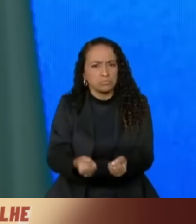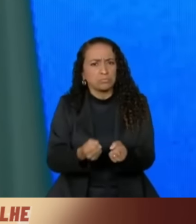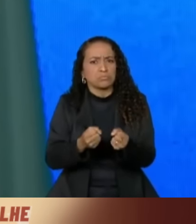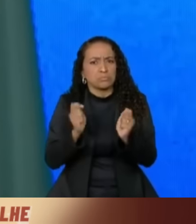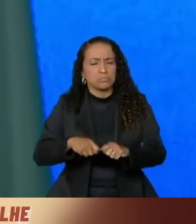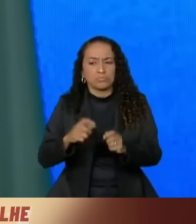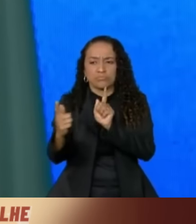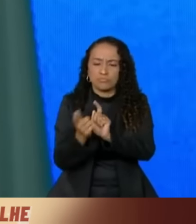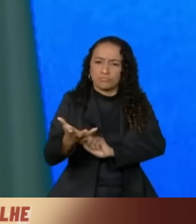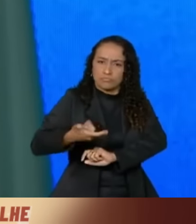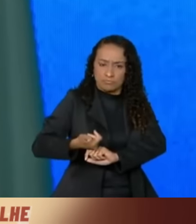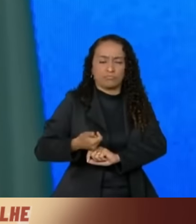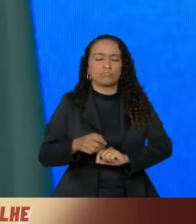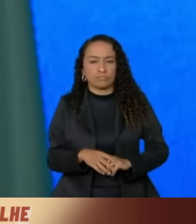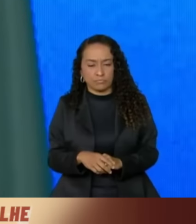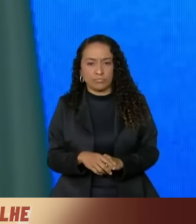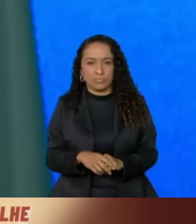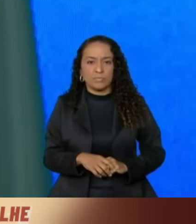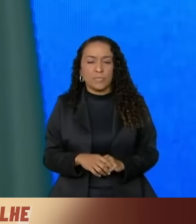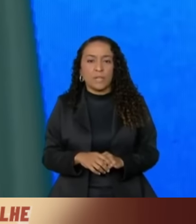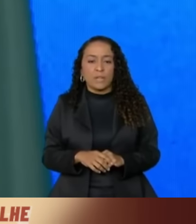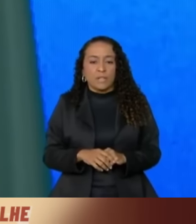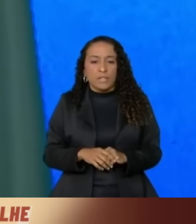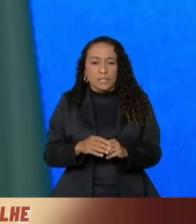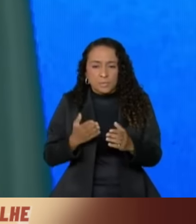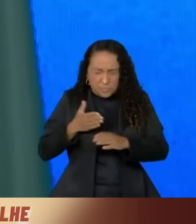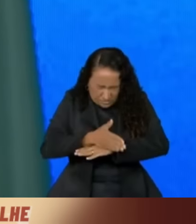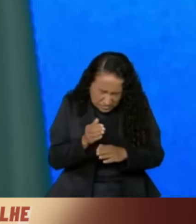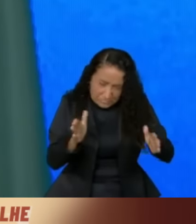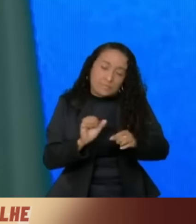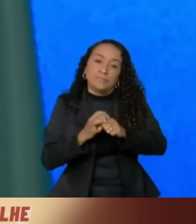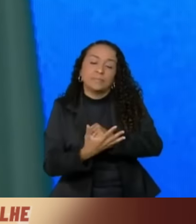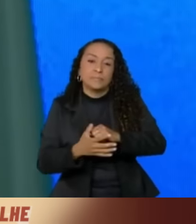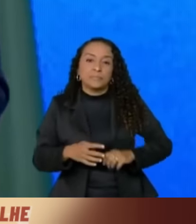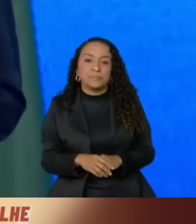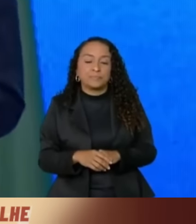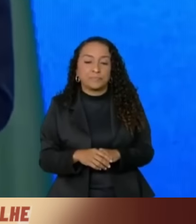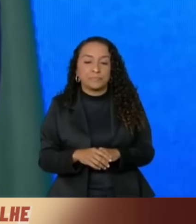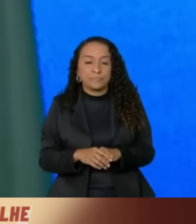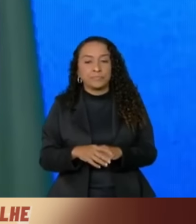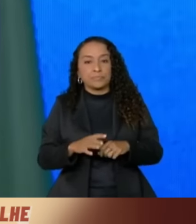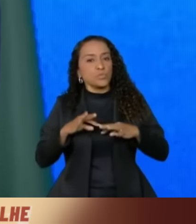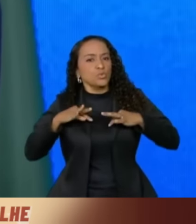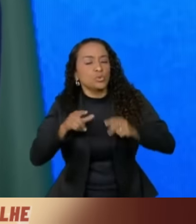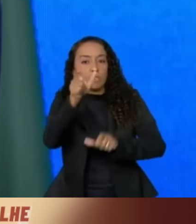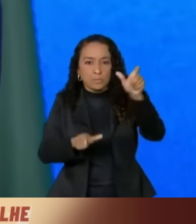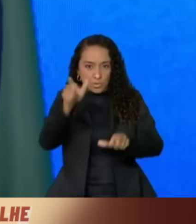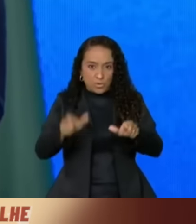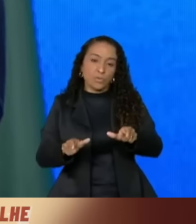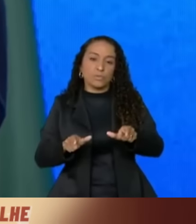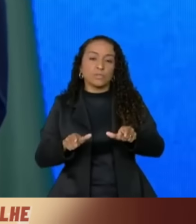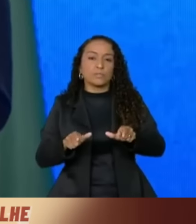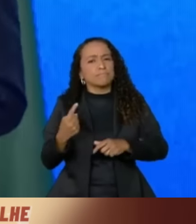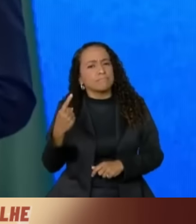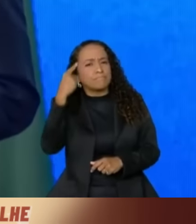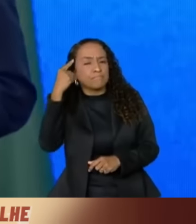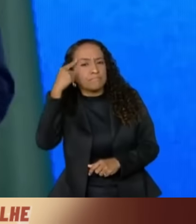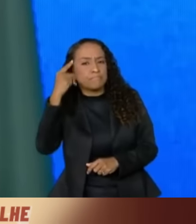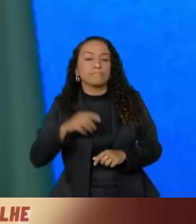de muita qualidade. E veio a Covid. E quando todo mundo